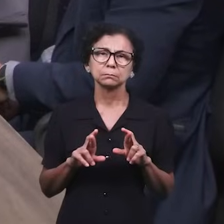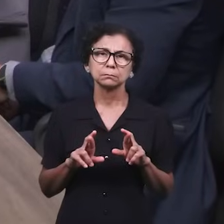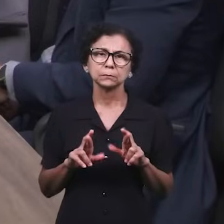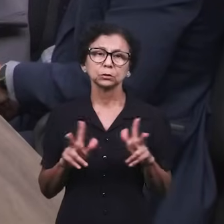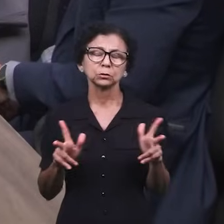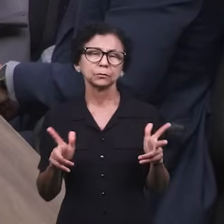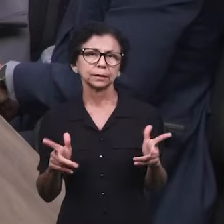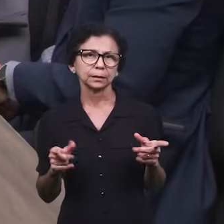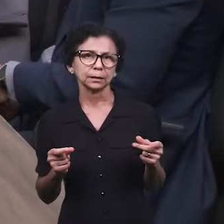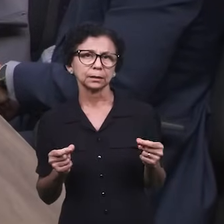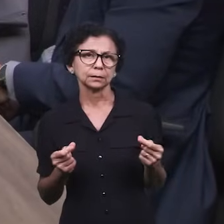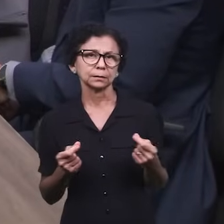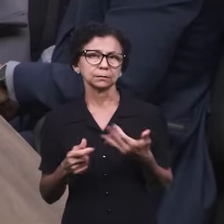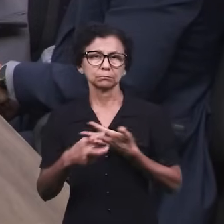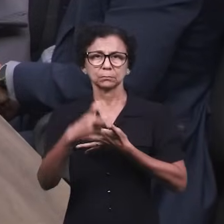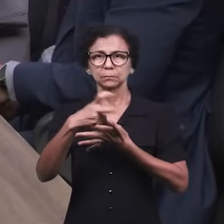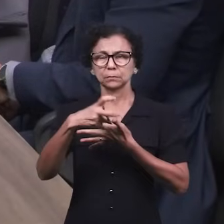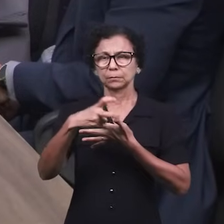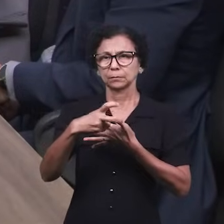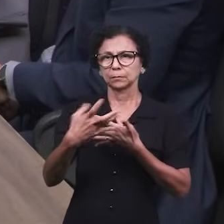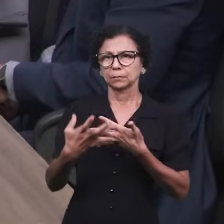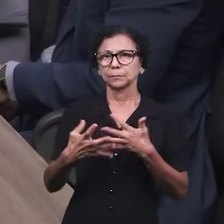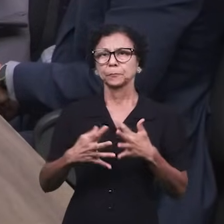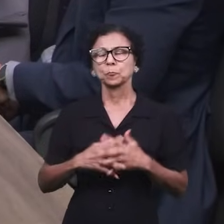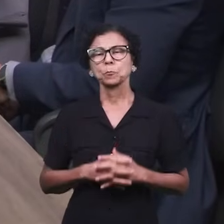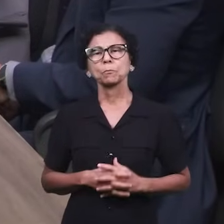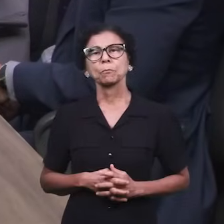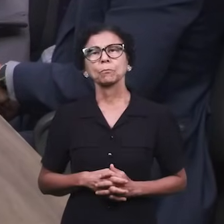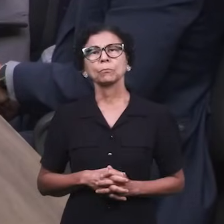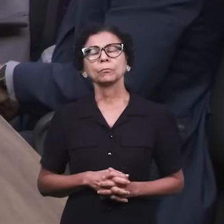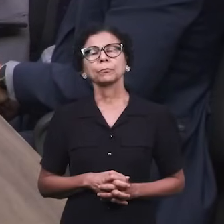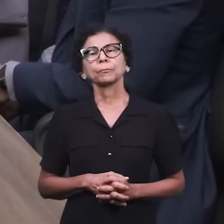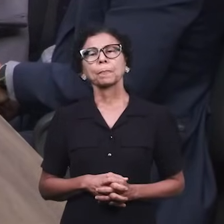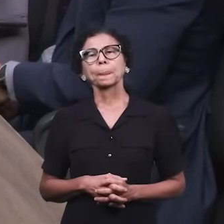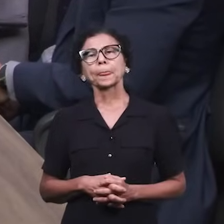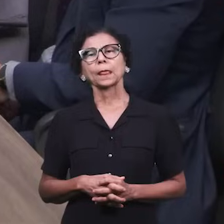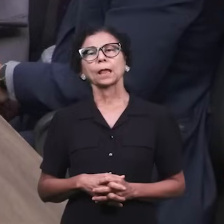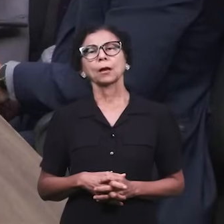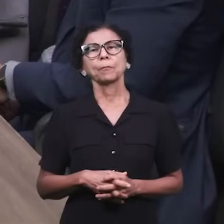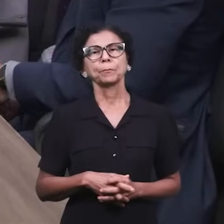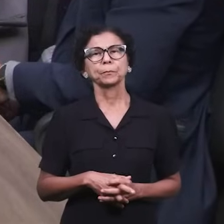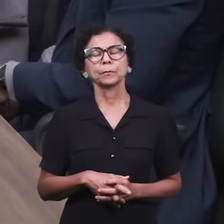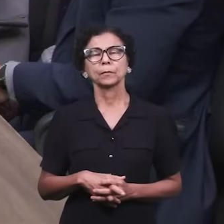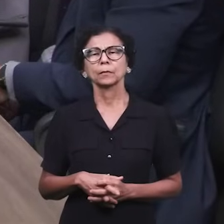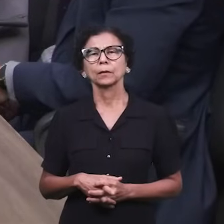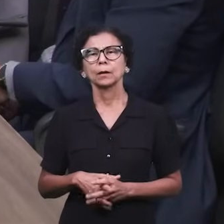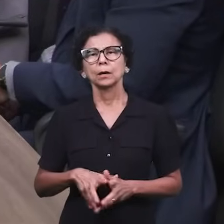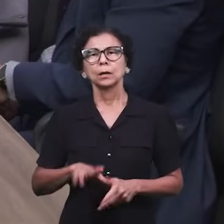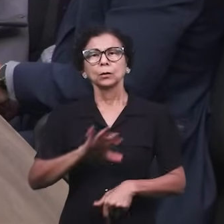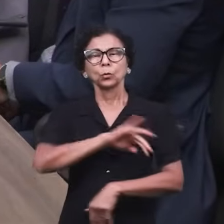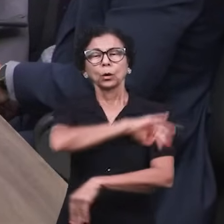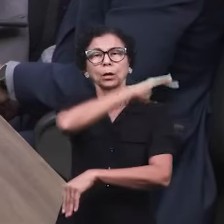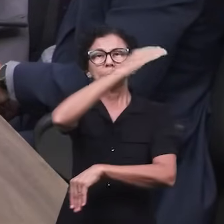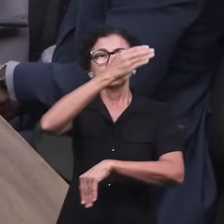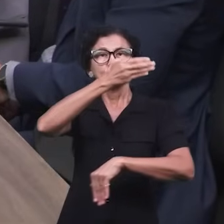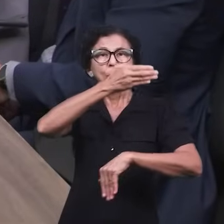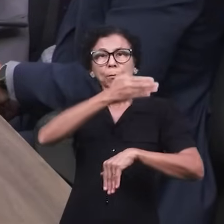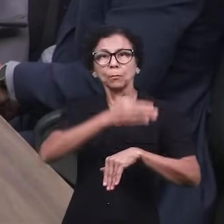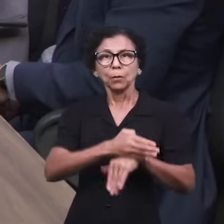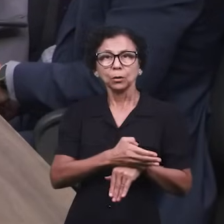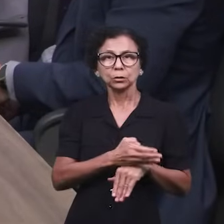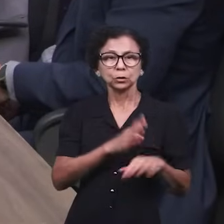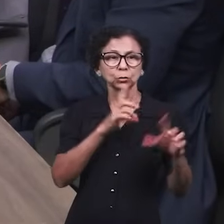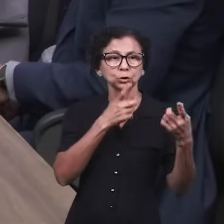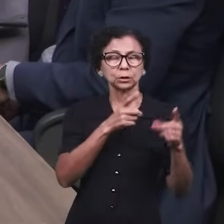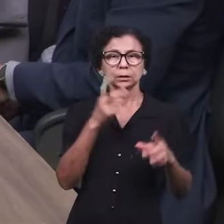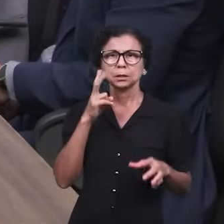medida, né? Então, nós vemos vários casos na Bíblia, o caso, por exemplo, lá no Monte da Transfiguração, né, quando ali os